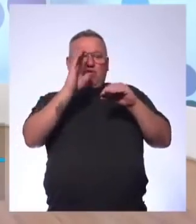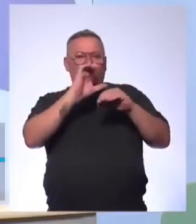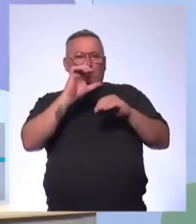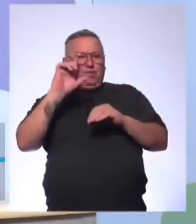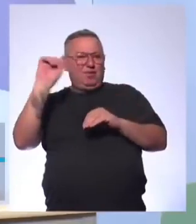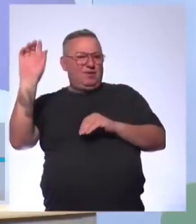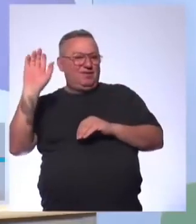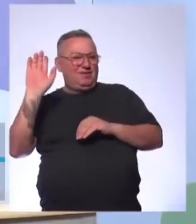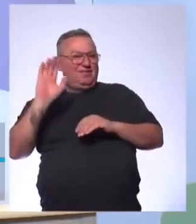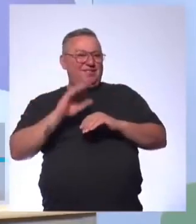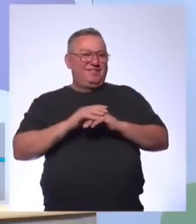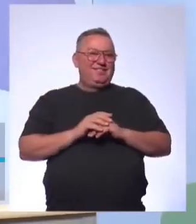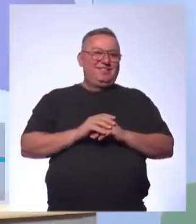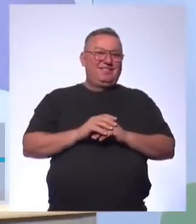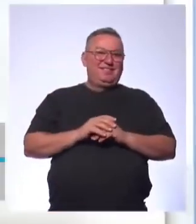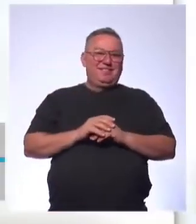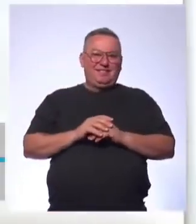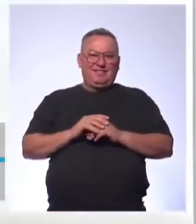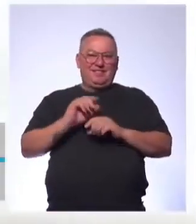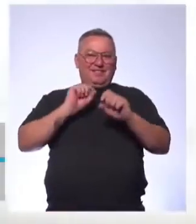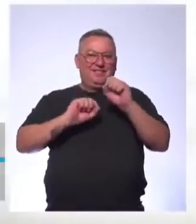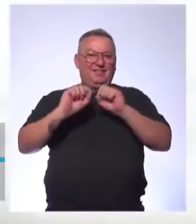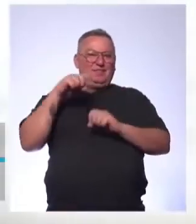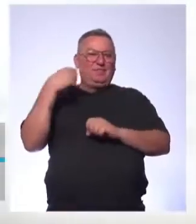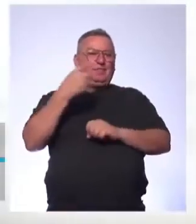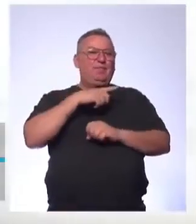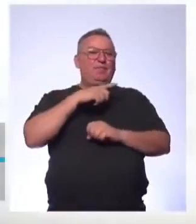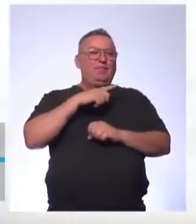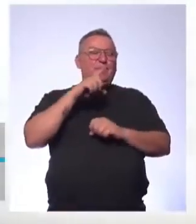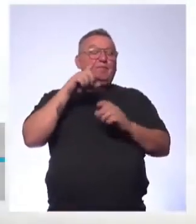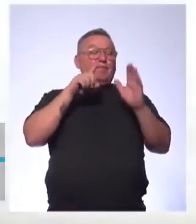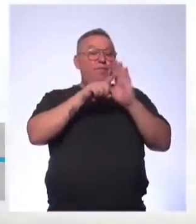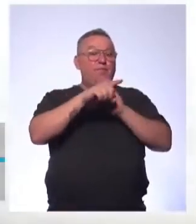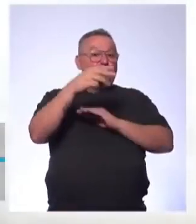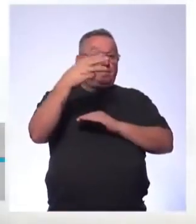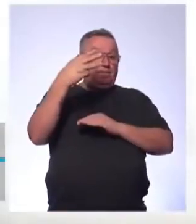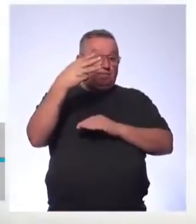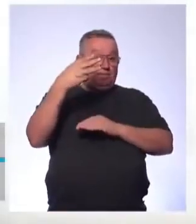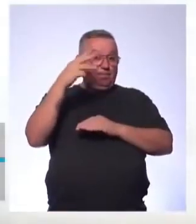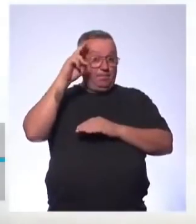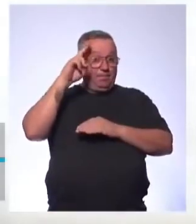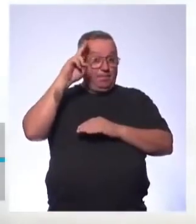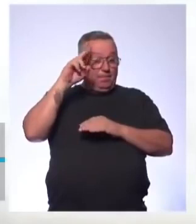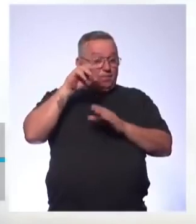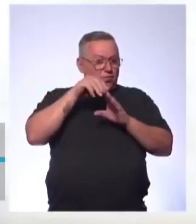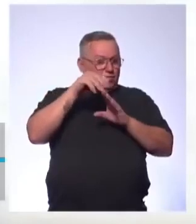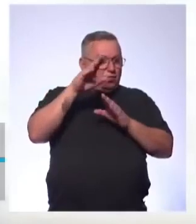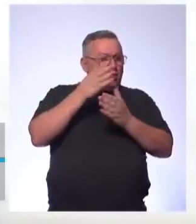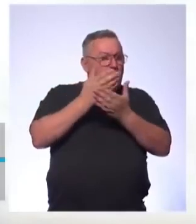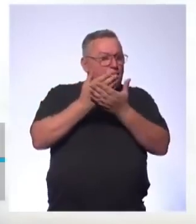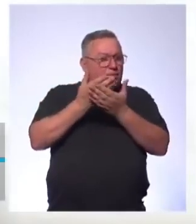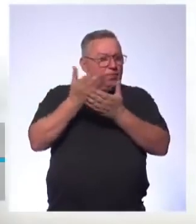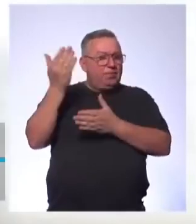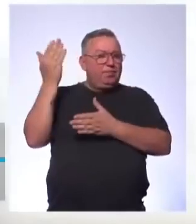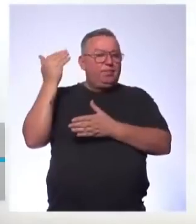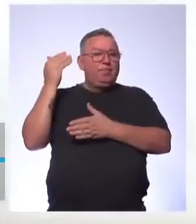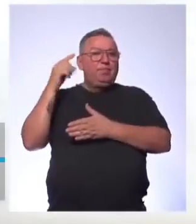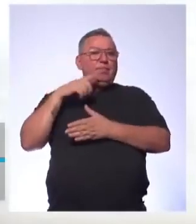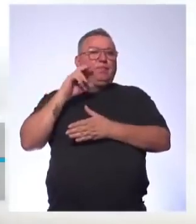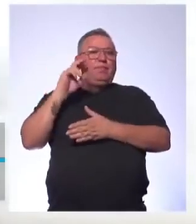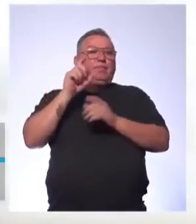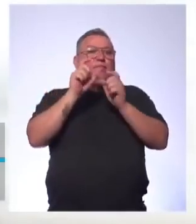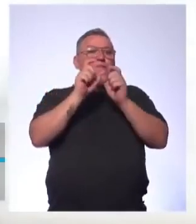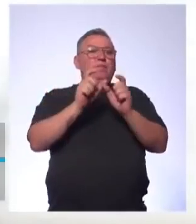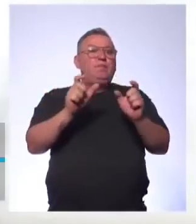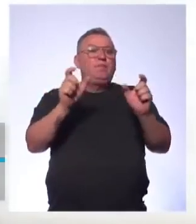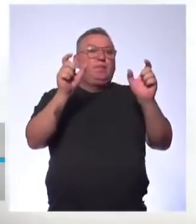bye. Bom, agora nós temos as 3 perguntas. Lembra da minha dica da aula passada? Pega uma